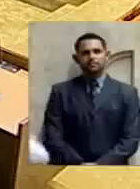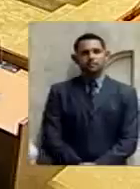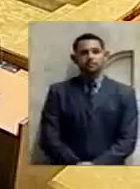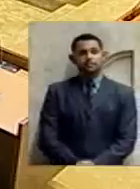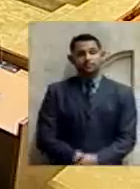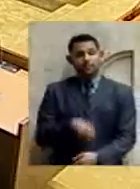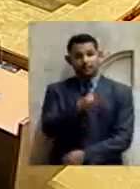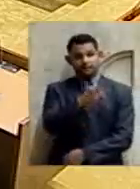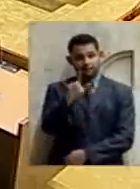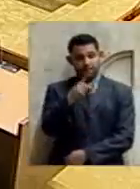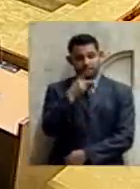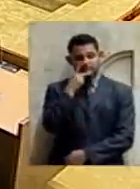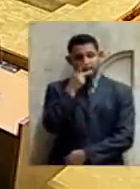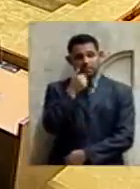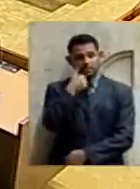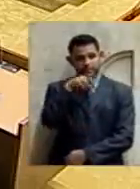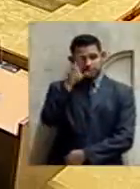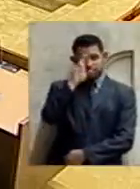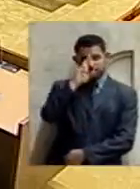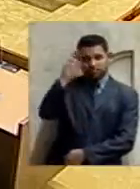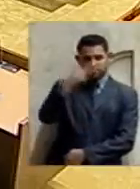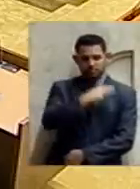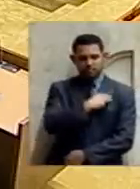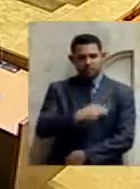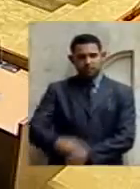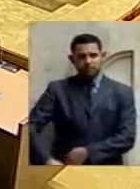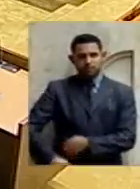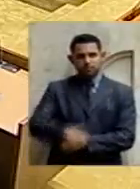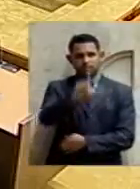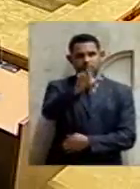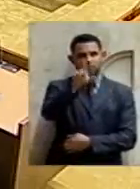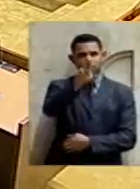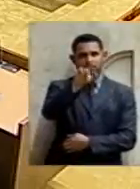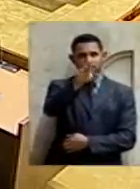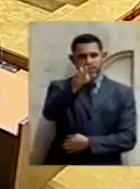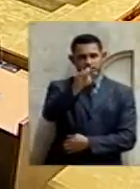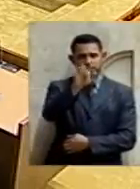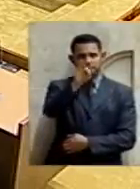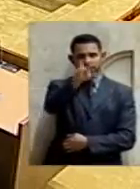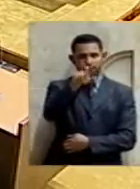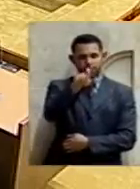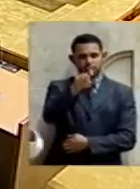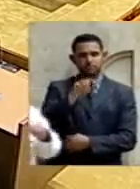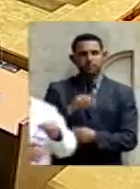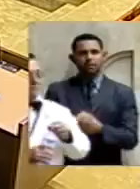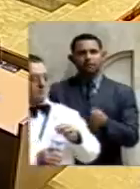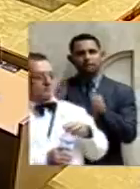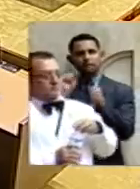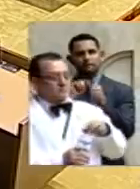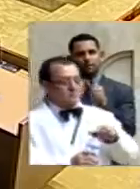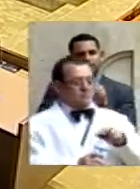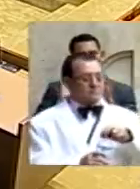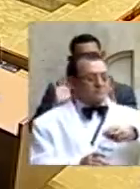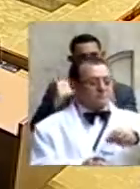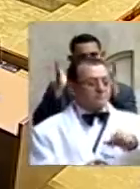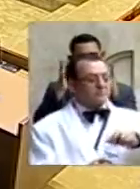Concedo a palavra à Sua Excelência, o senhor ministro Luiz Fux, que falará em nome do